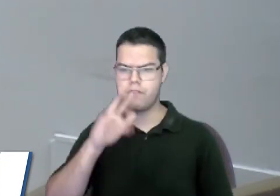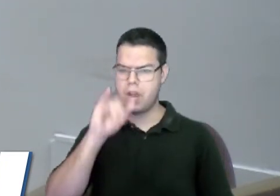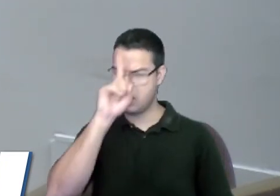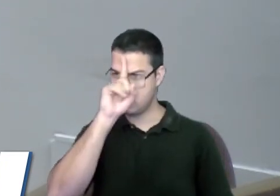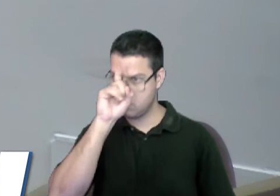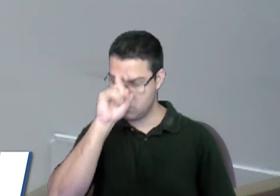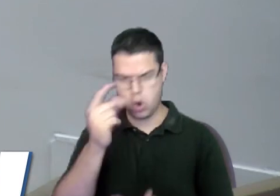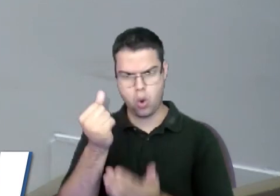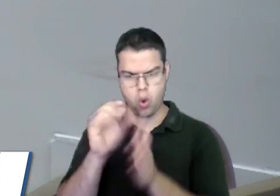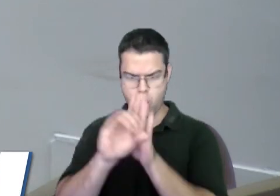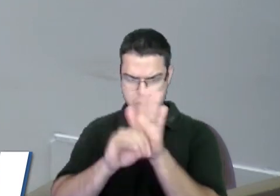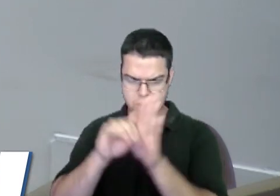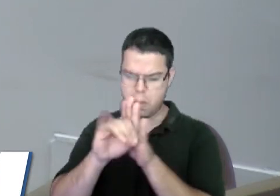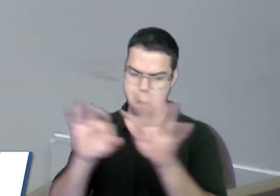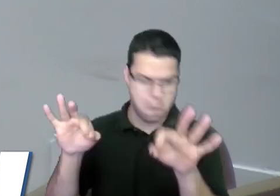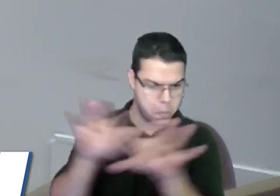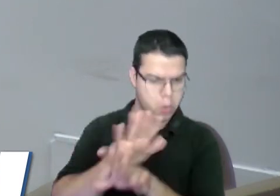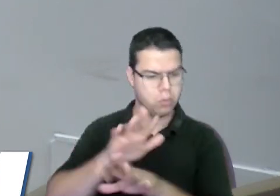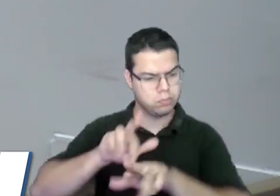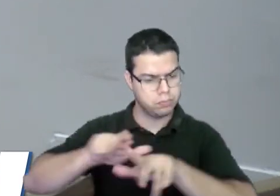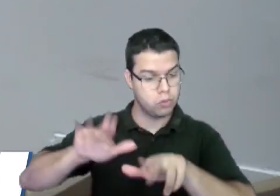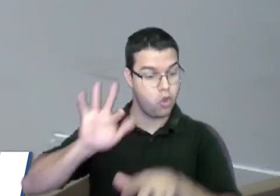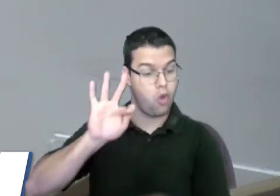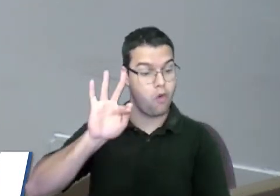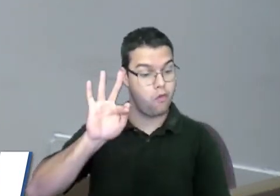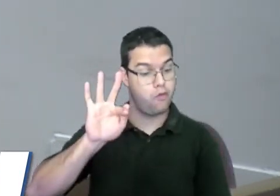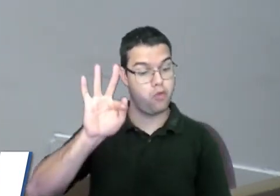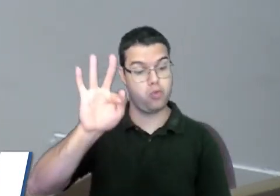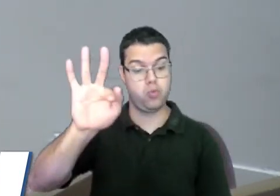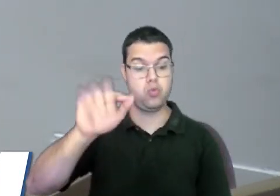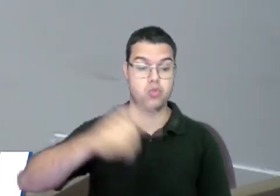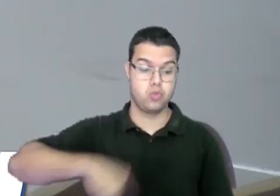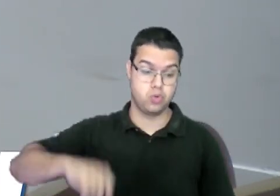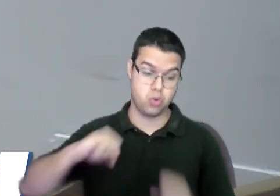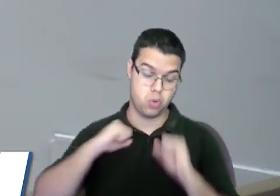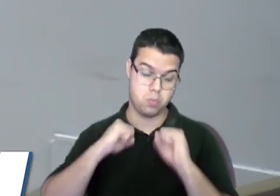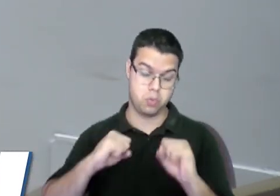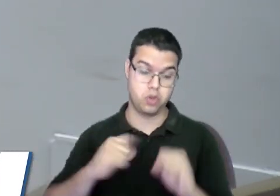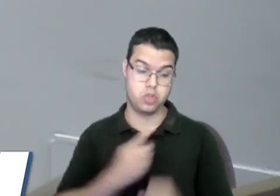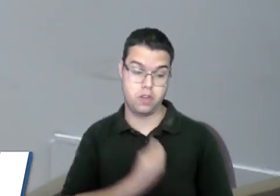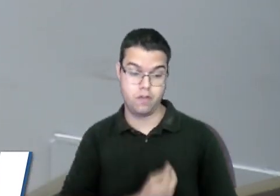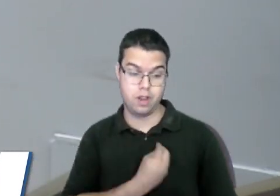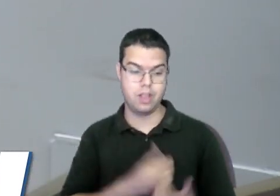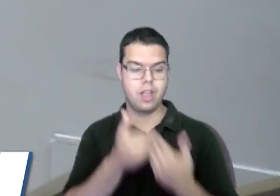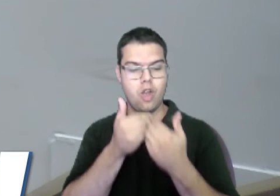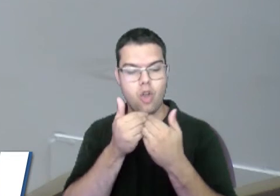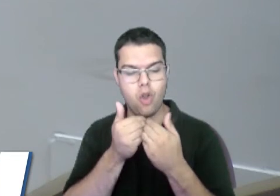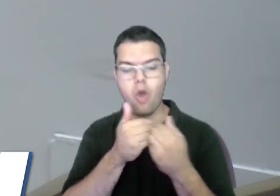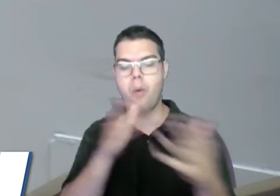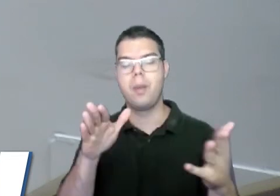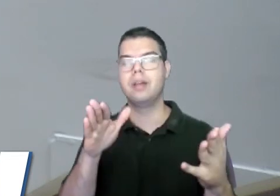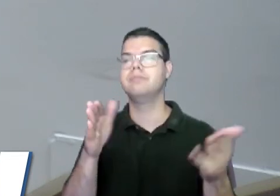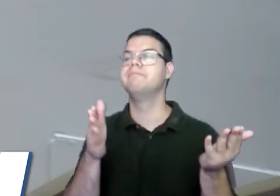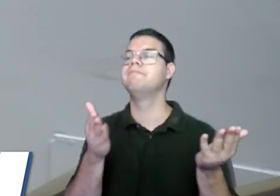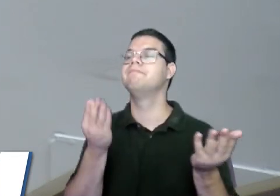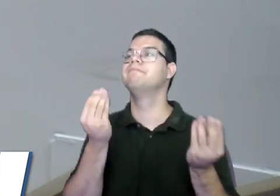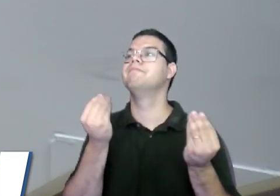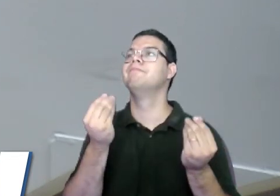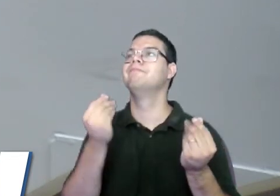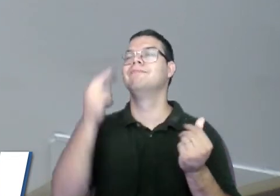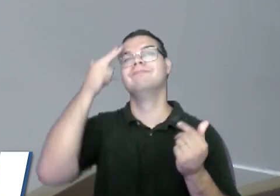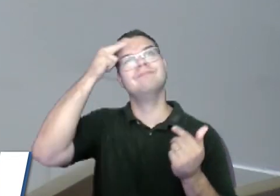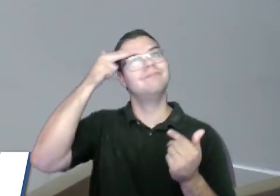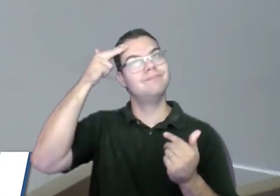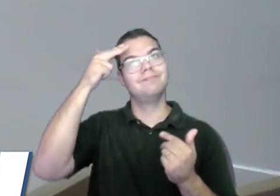definido, e num futuro bem próximo possamos estar lá inaugurando o tão sonhado hospital que a